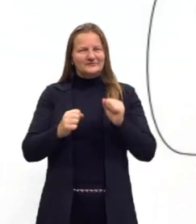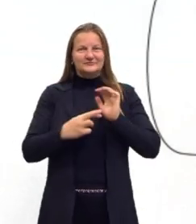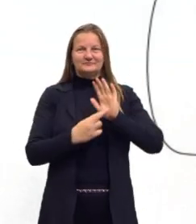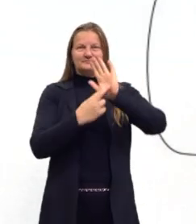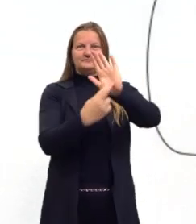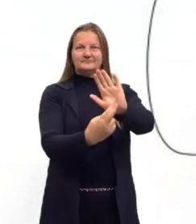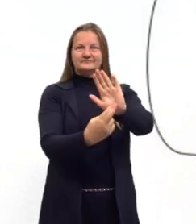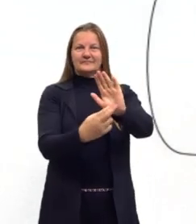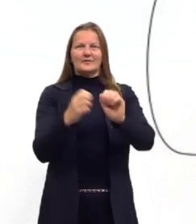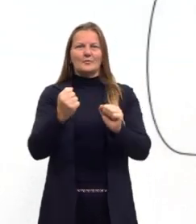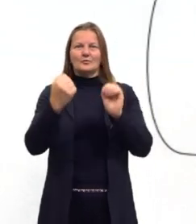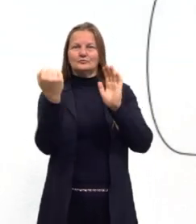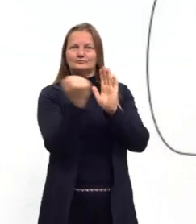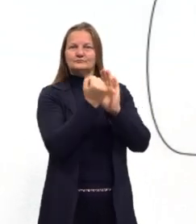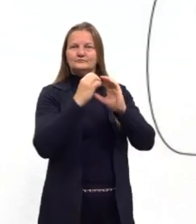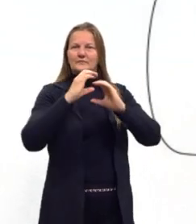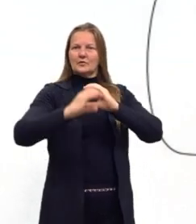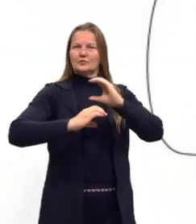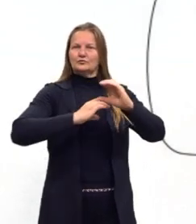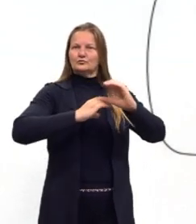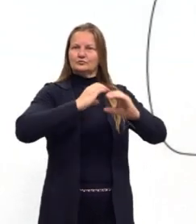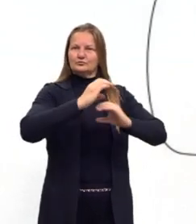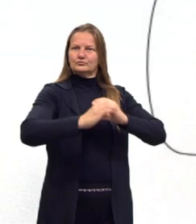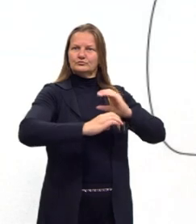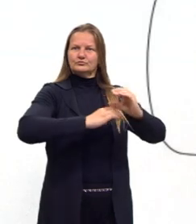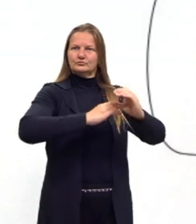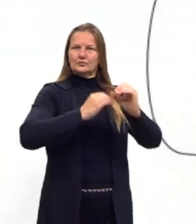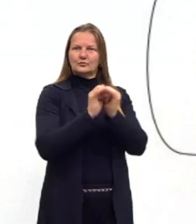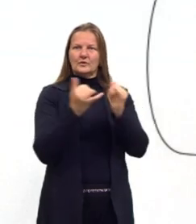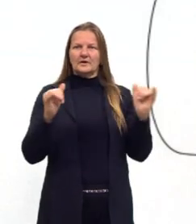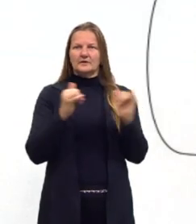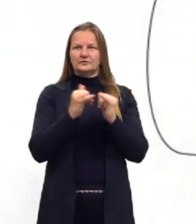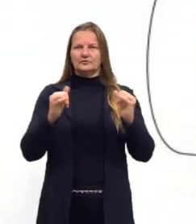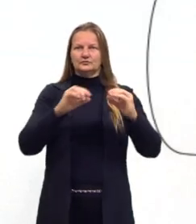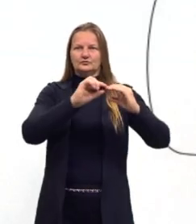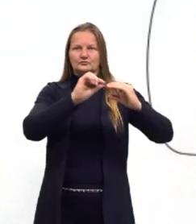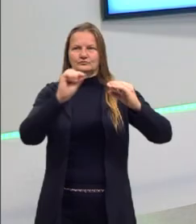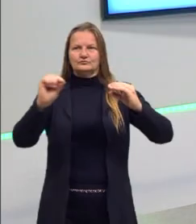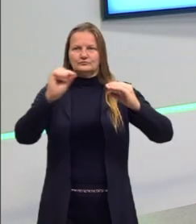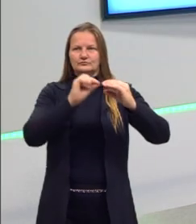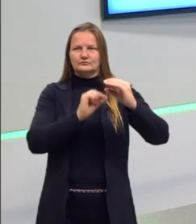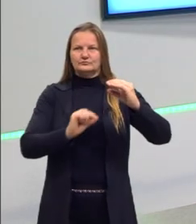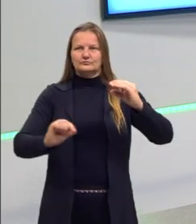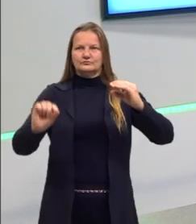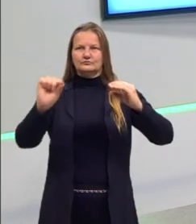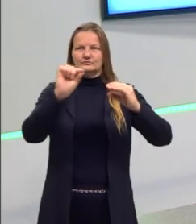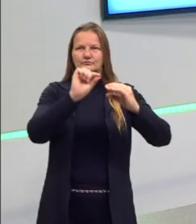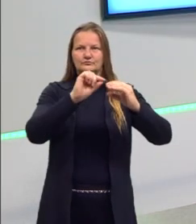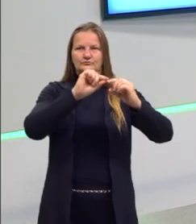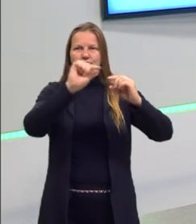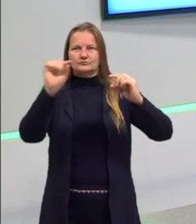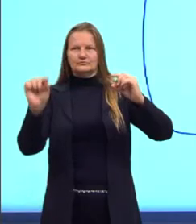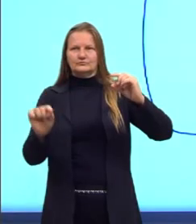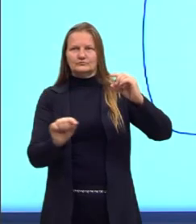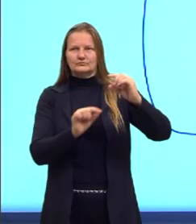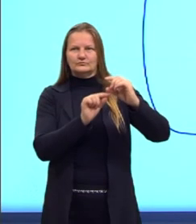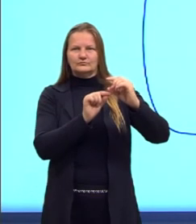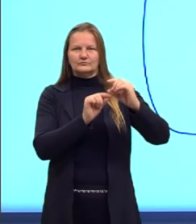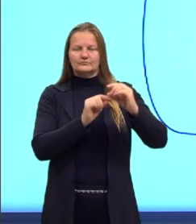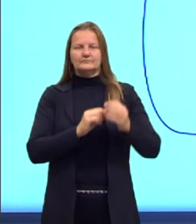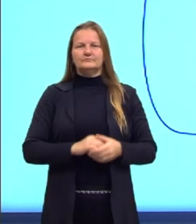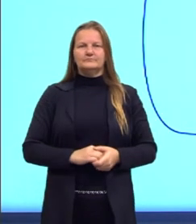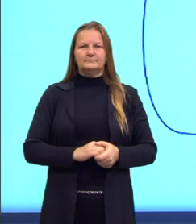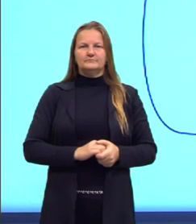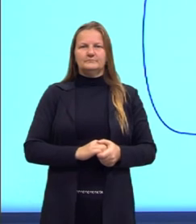representar este circuito elétrico a princípio gente olha e não parece não circuito elétrico